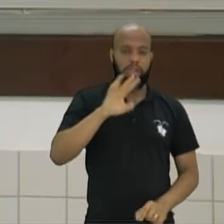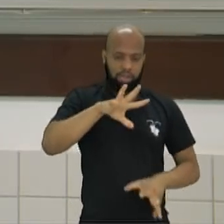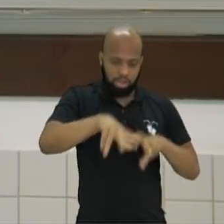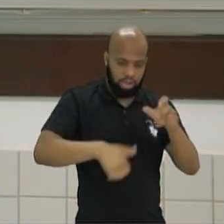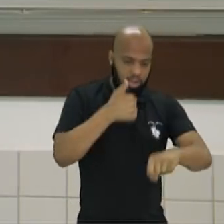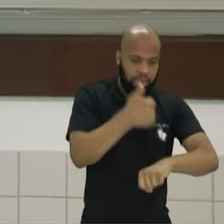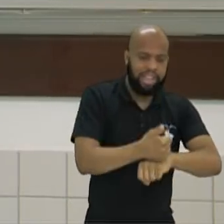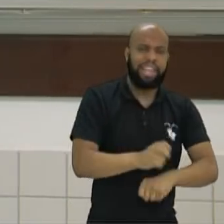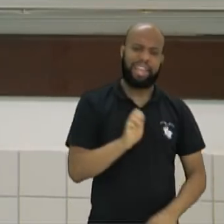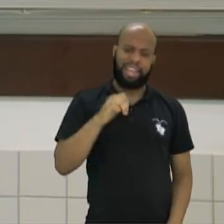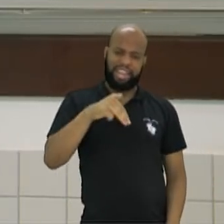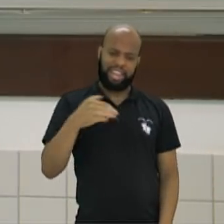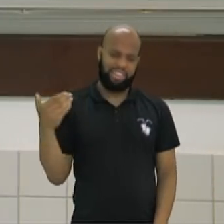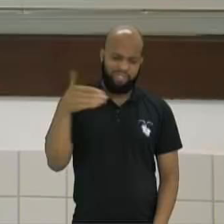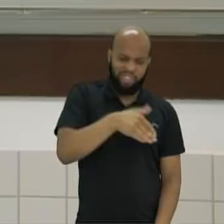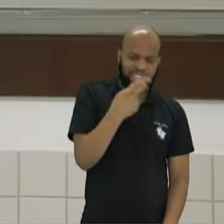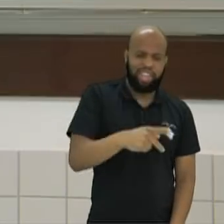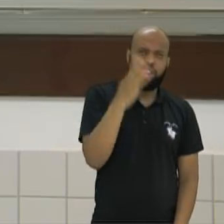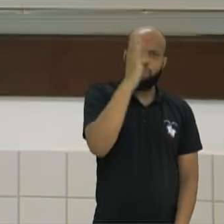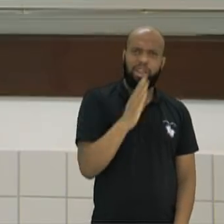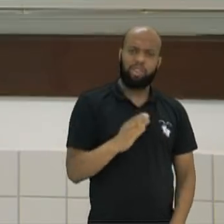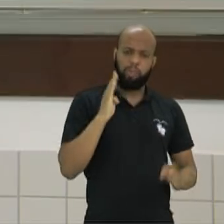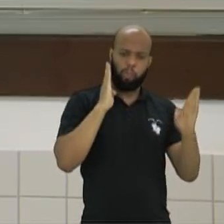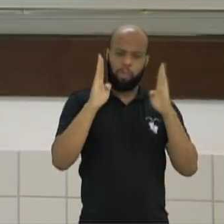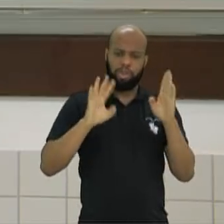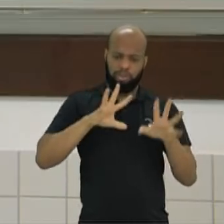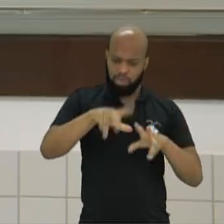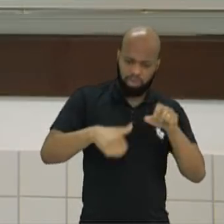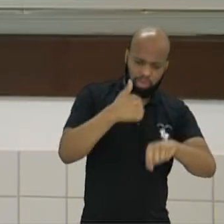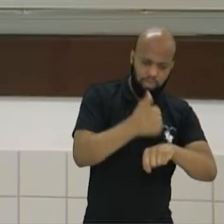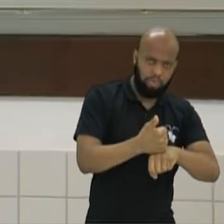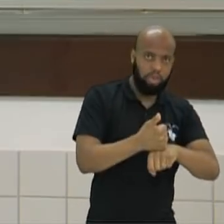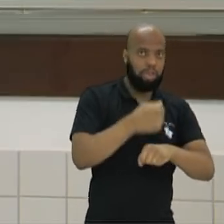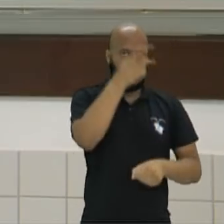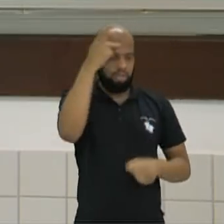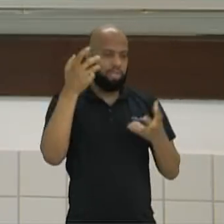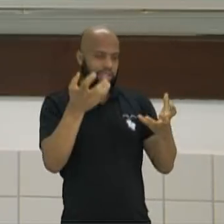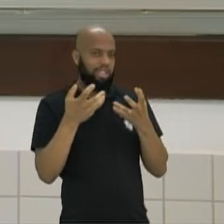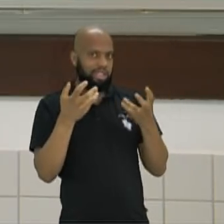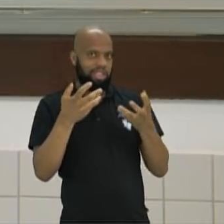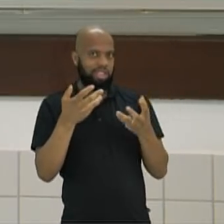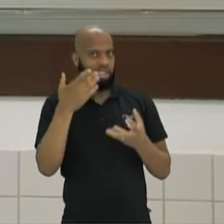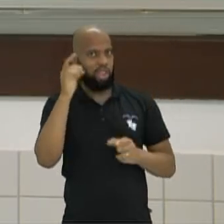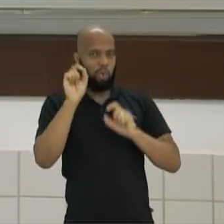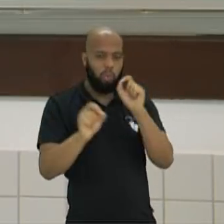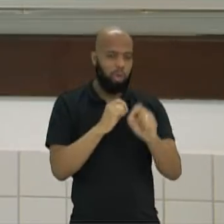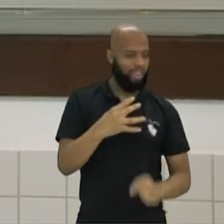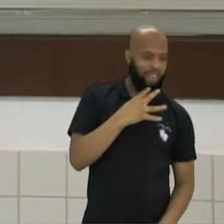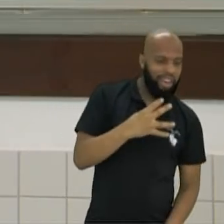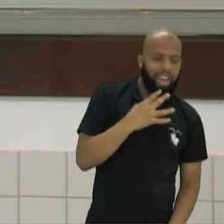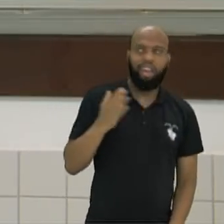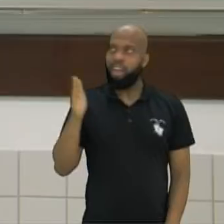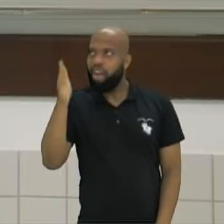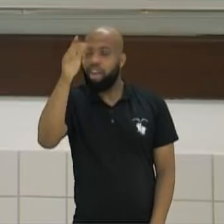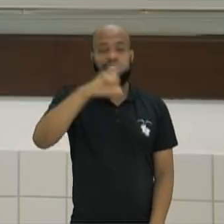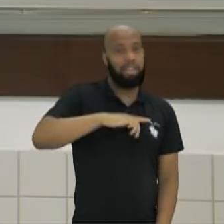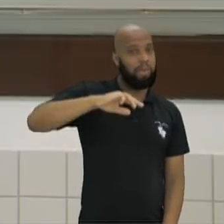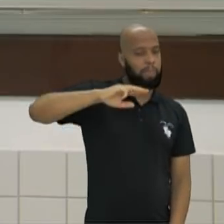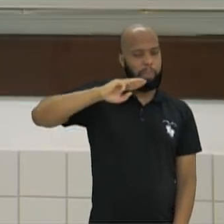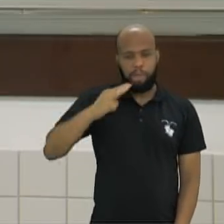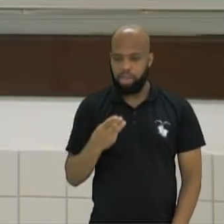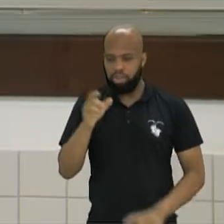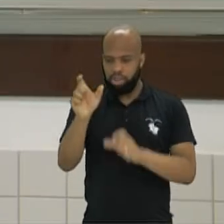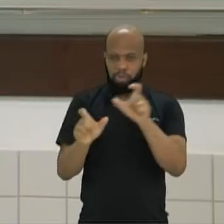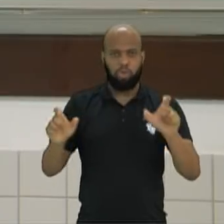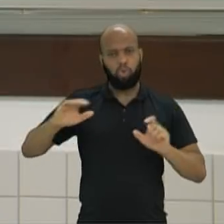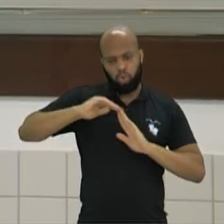coragem de vir para cá no Brasil colonial? Não é mesmo? São grandes aventureiros. Claro, tem milhares de pessoas, de todas